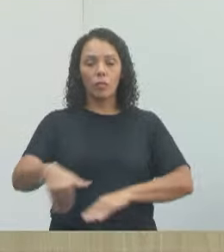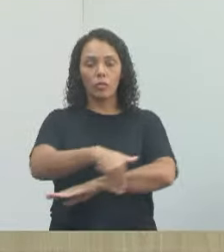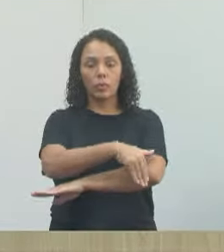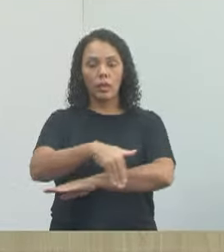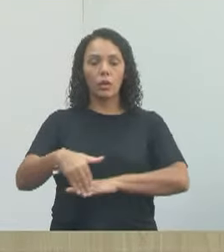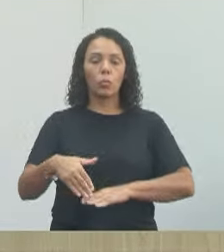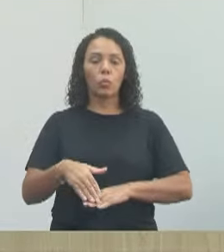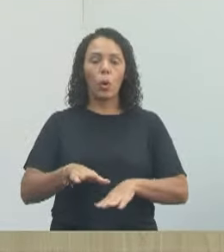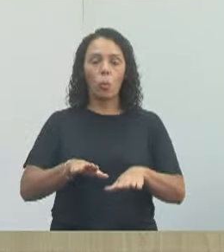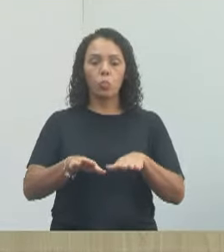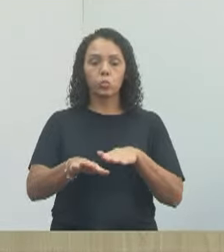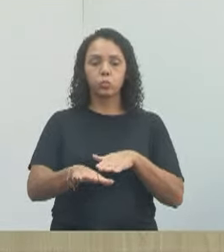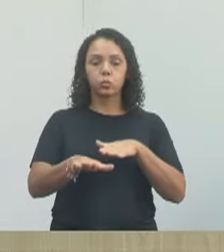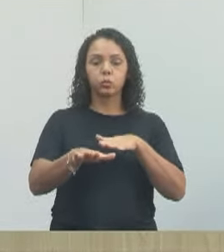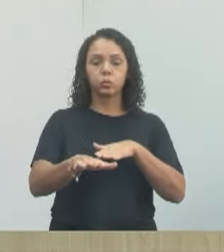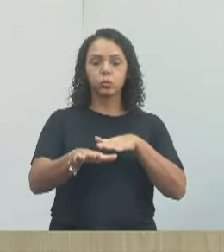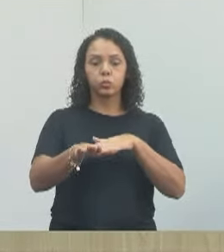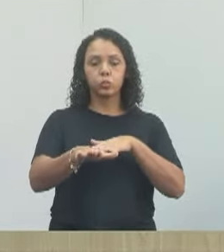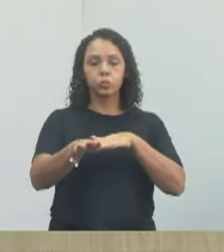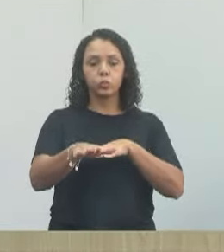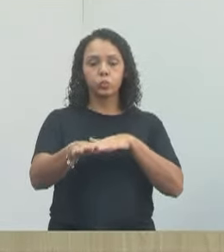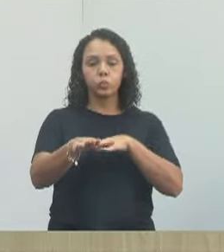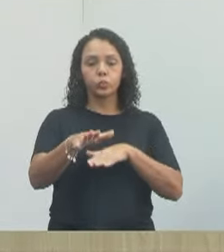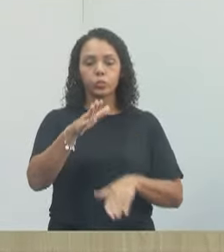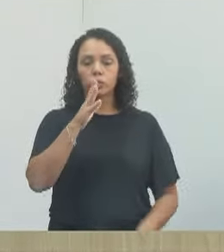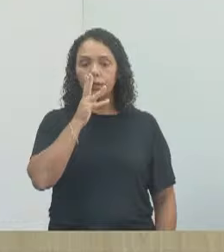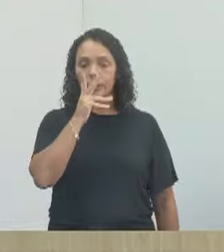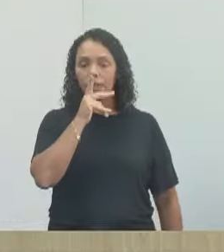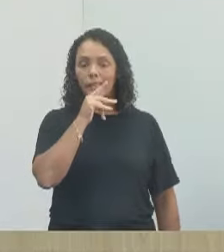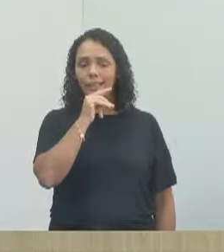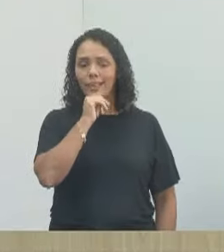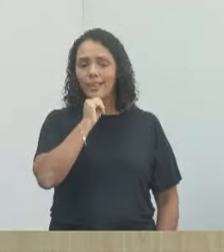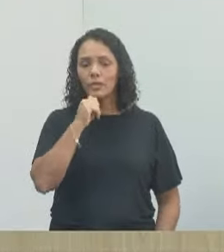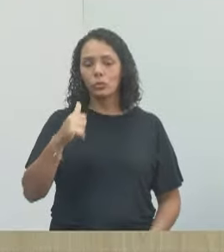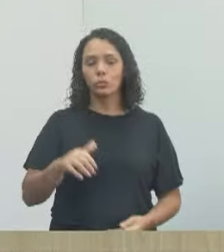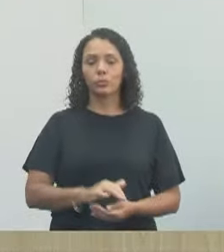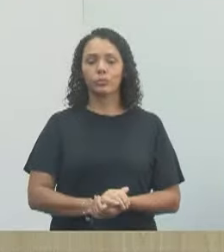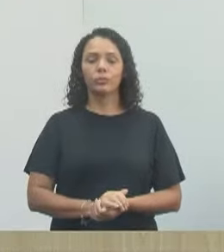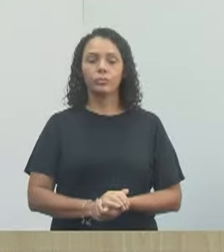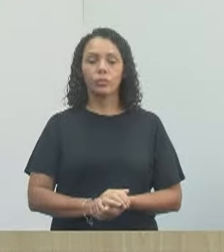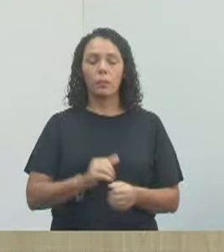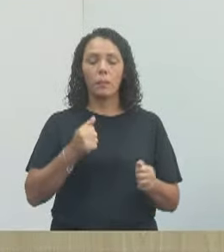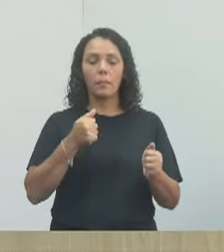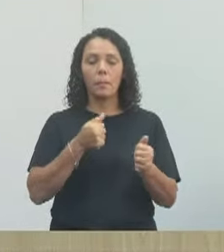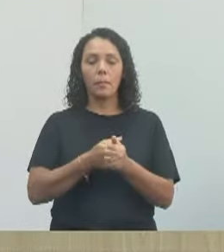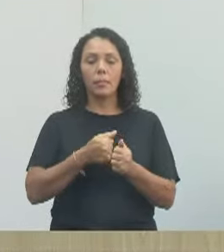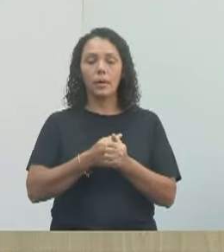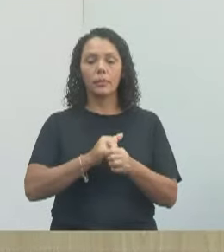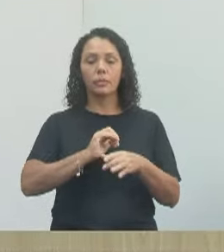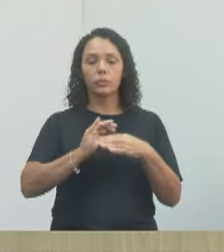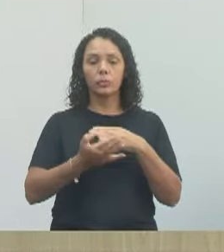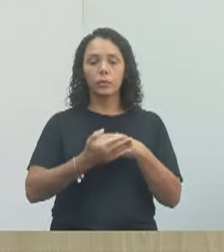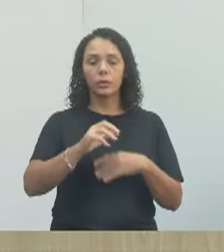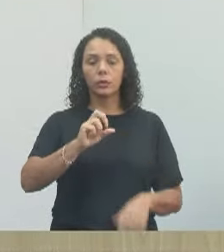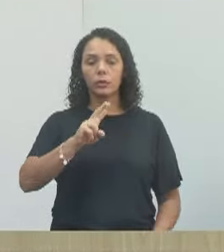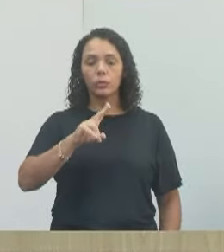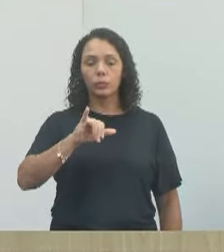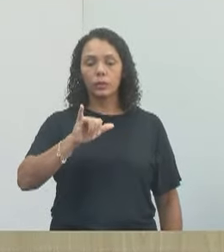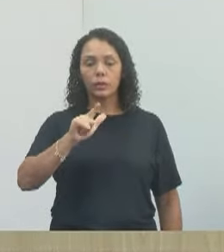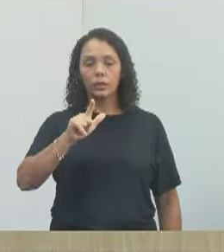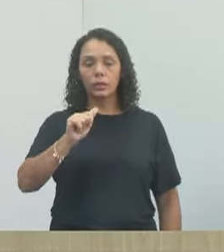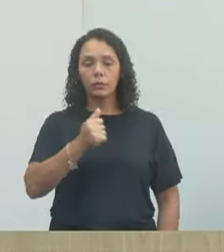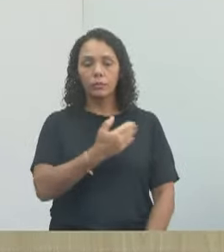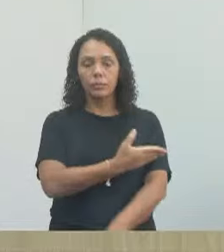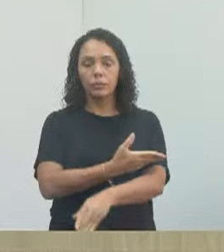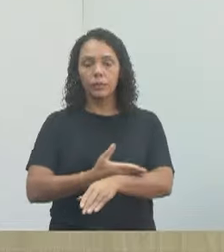gertúlio Vargas com Avenidas alas do bairro Vila Branca considerando S que a população